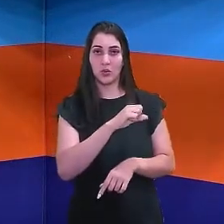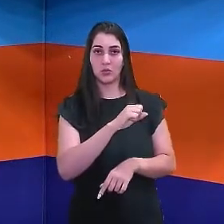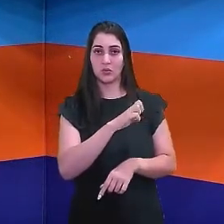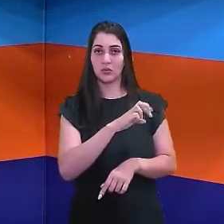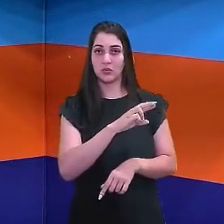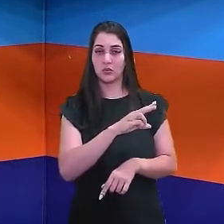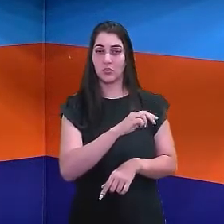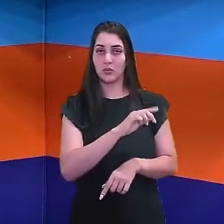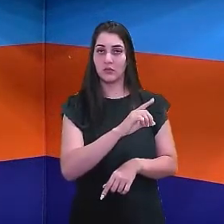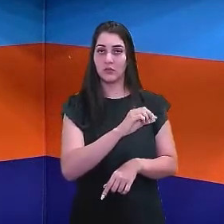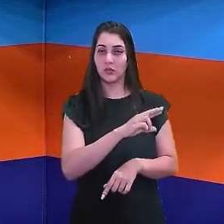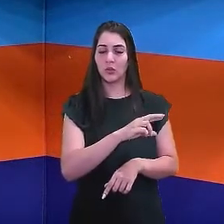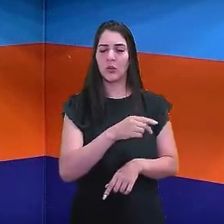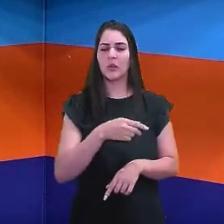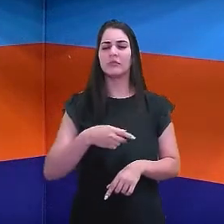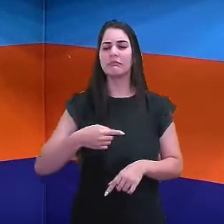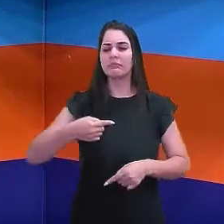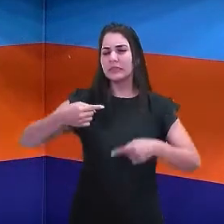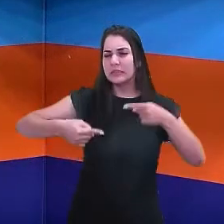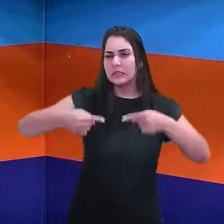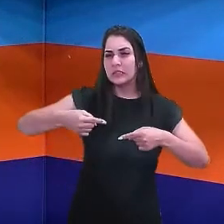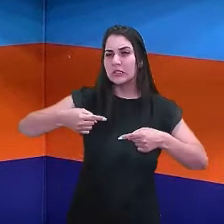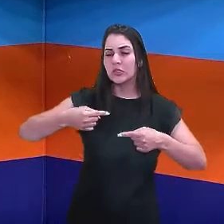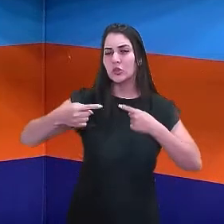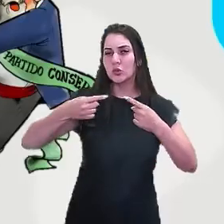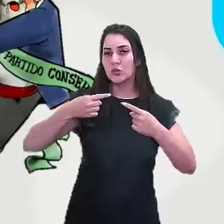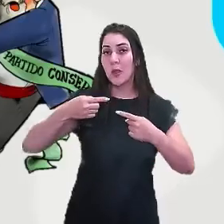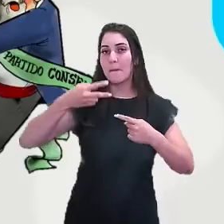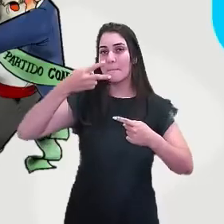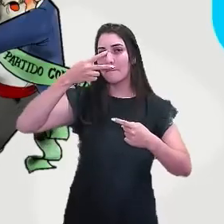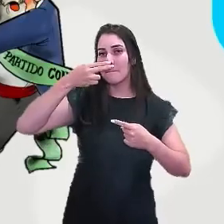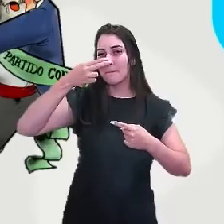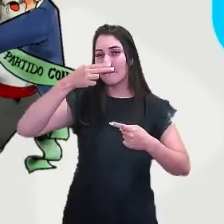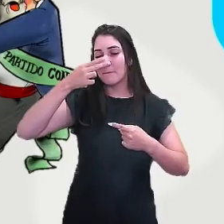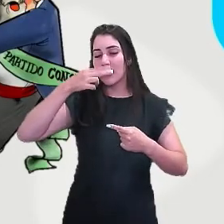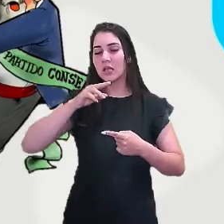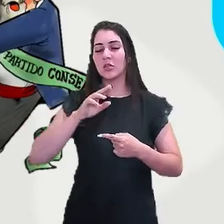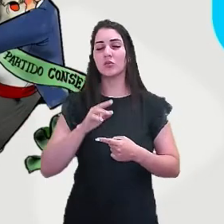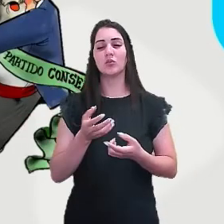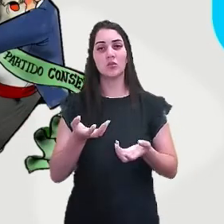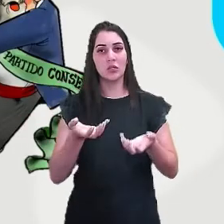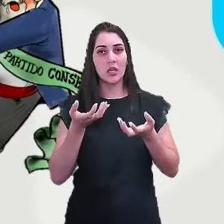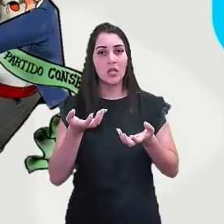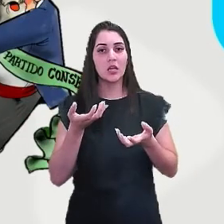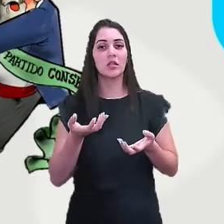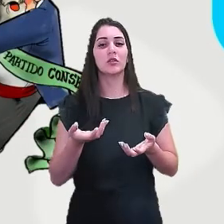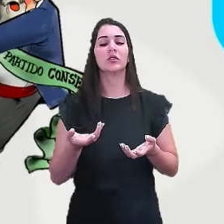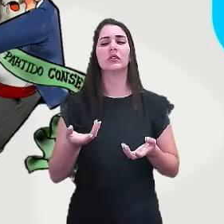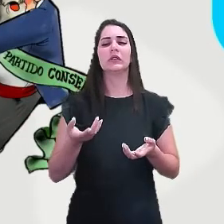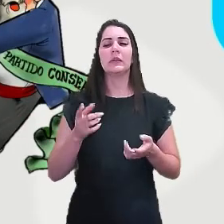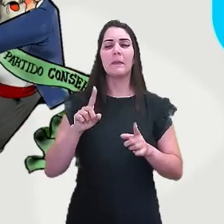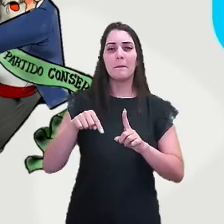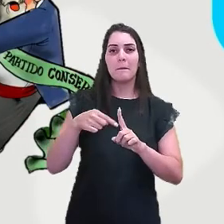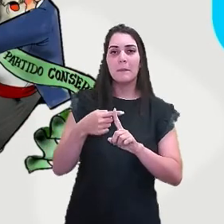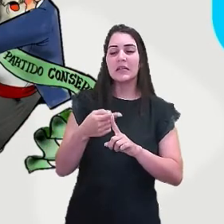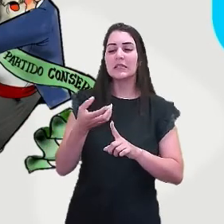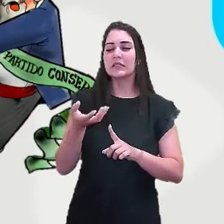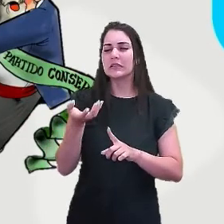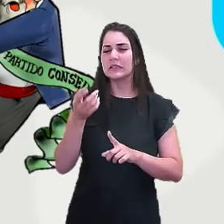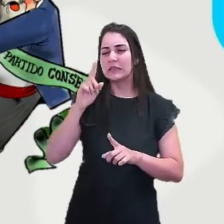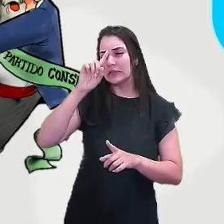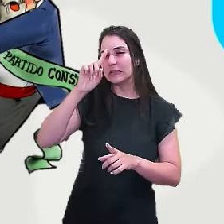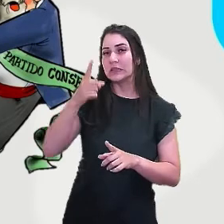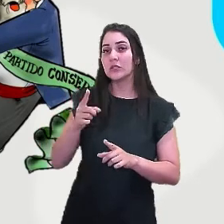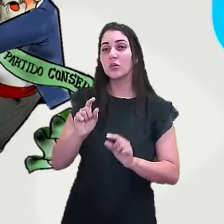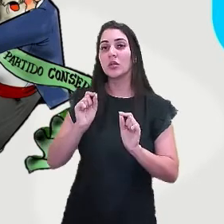mesmo defendendo os interesses da própria classe, eles divergiam na alternância de quem estaria no poder.